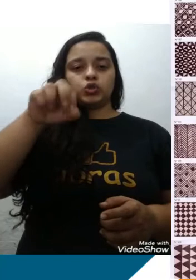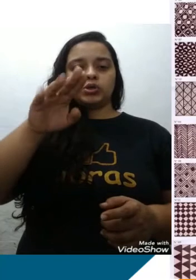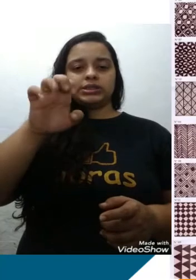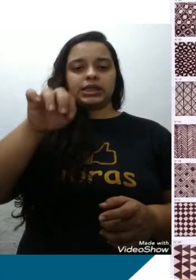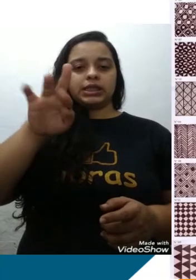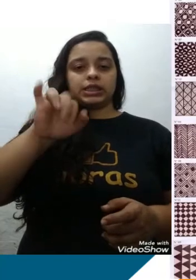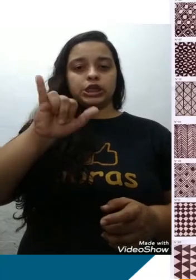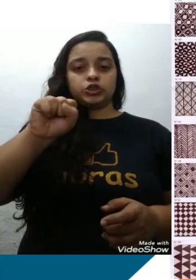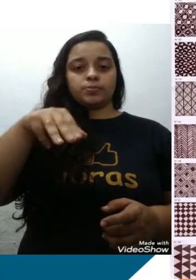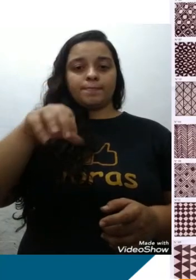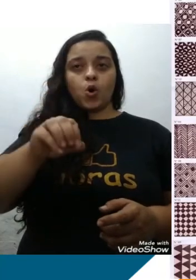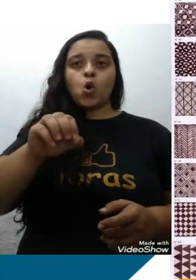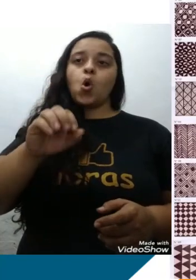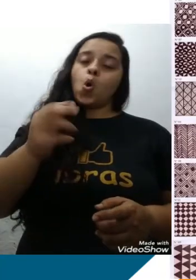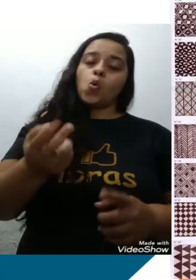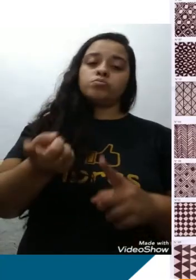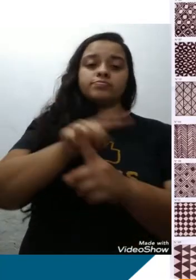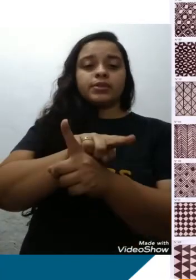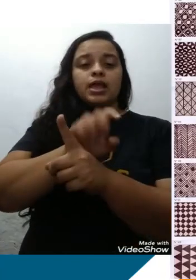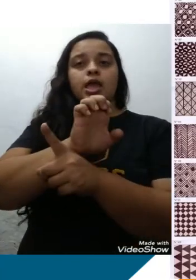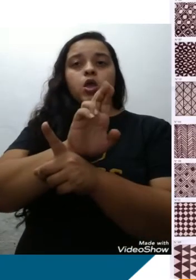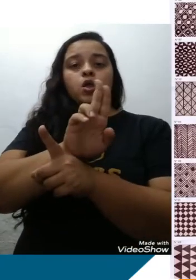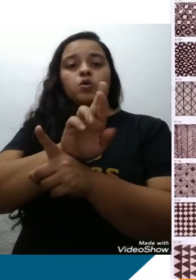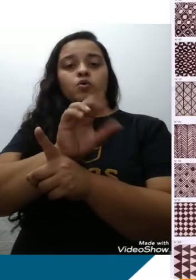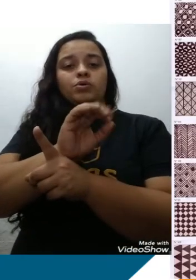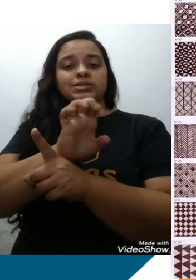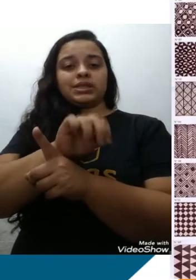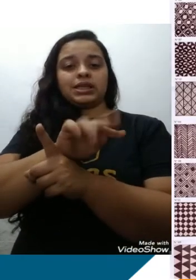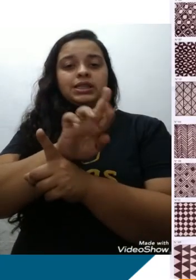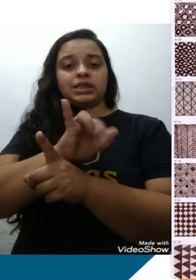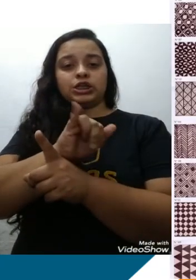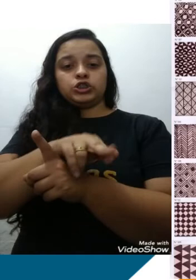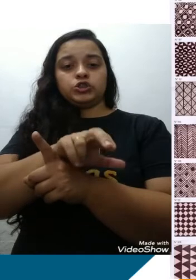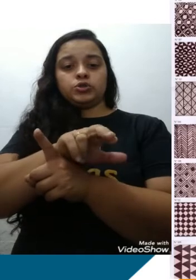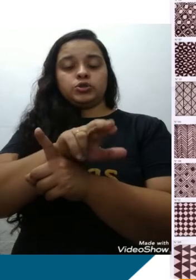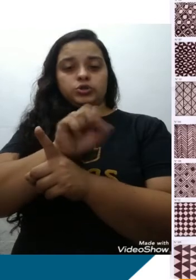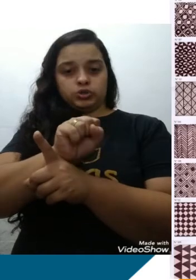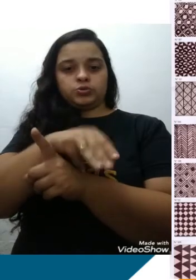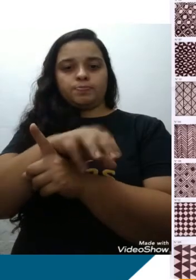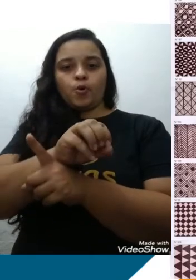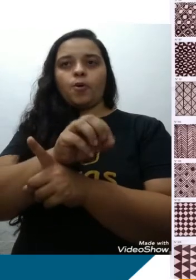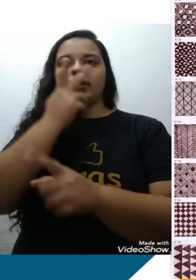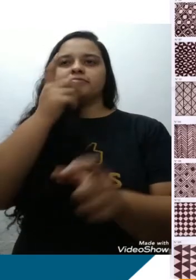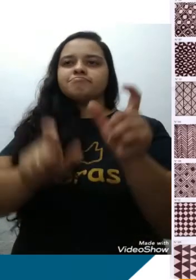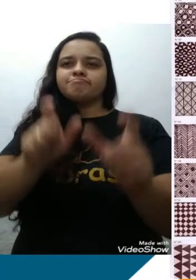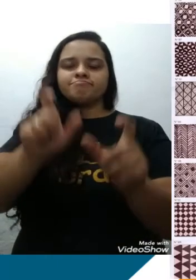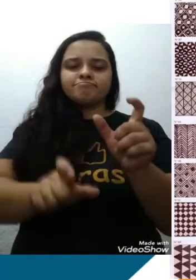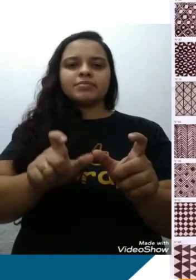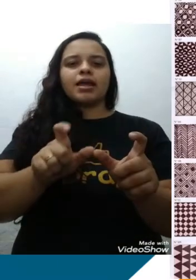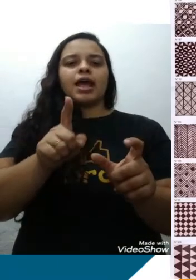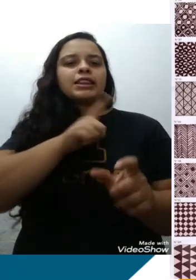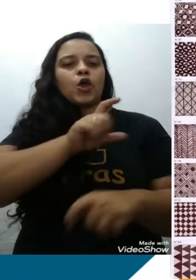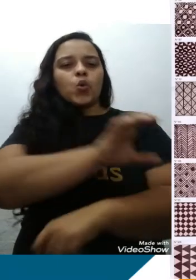de etnocentrismo, Isso é derivação eurocentrismo, que significa o quê? O etnocentrismo é quando a gente pega uma